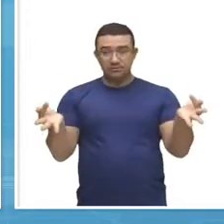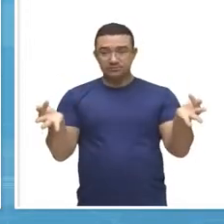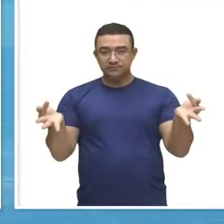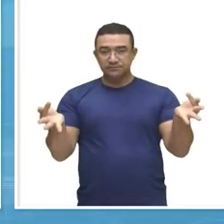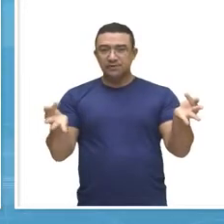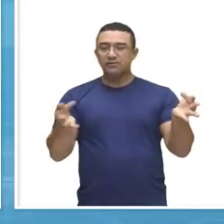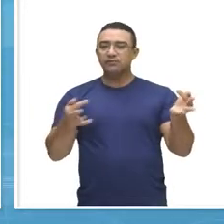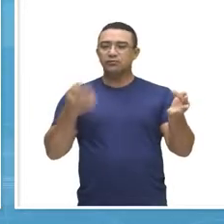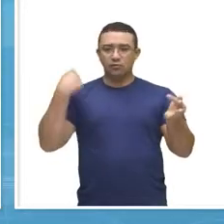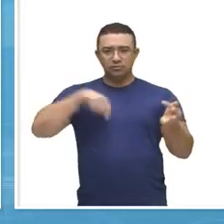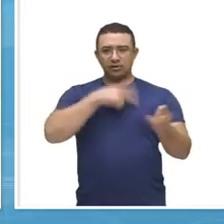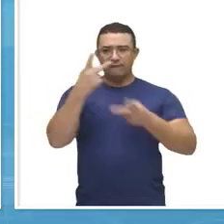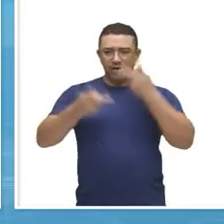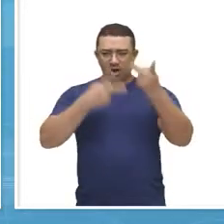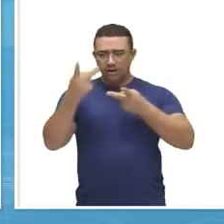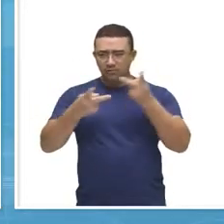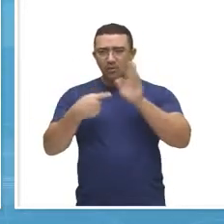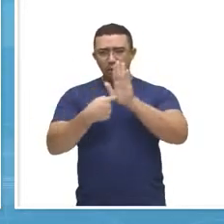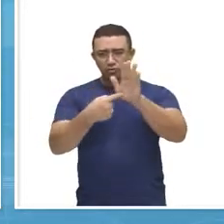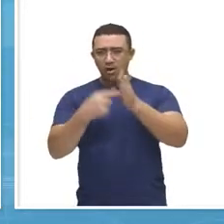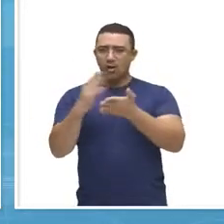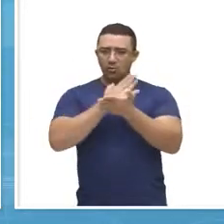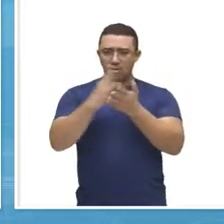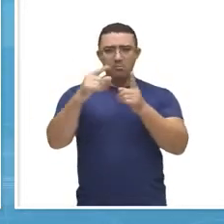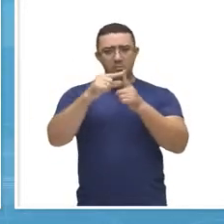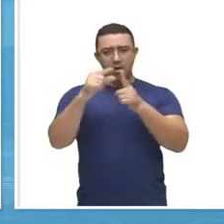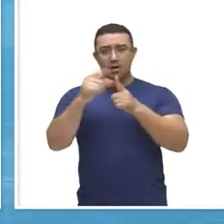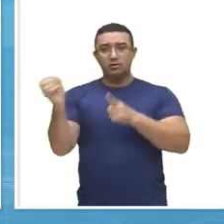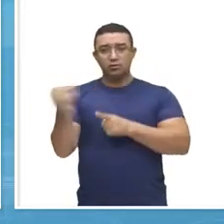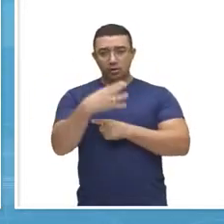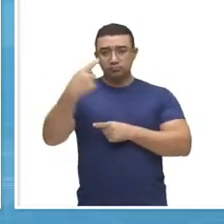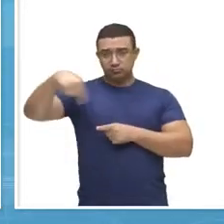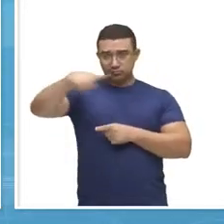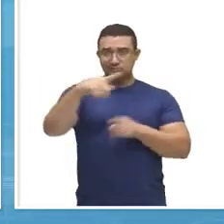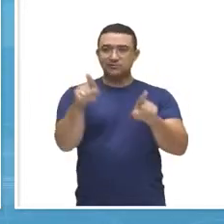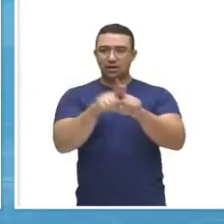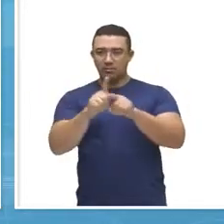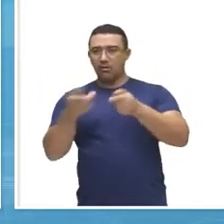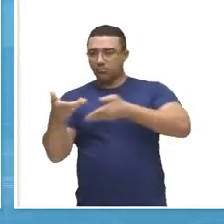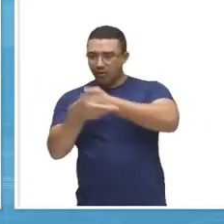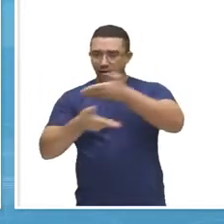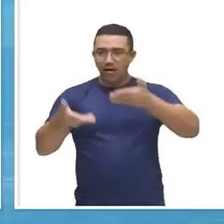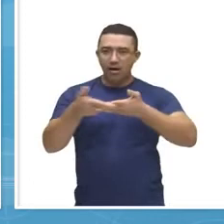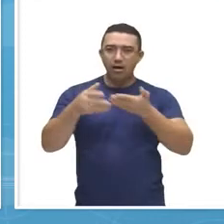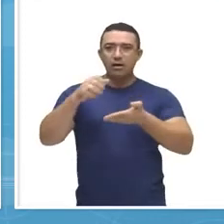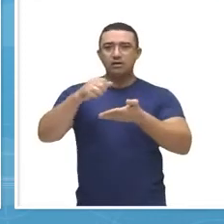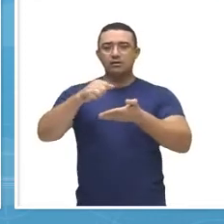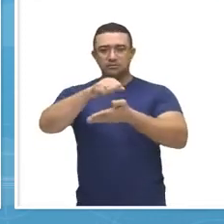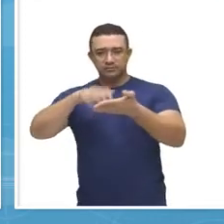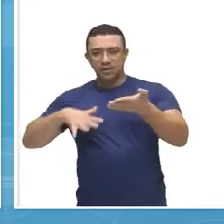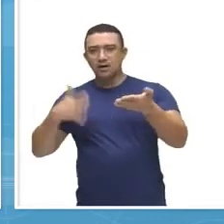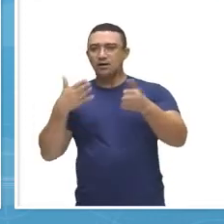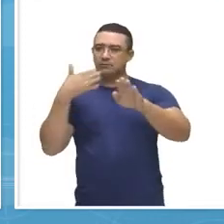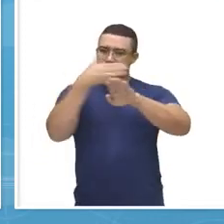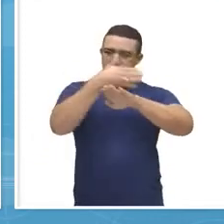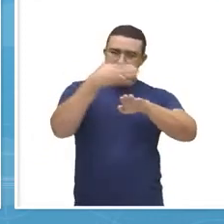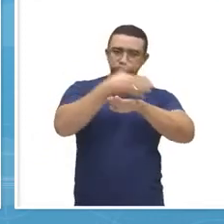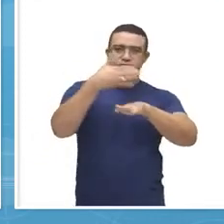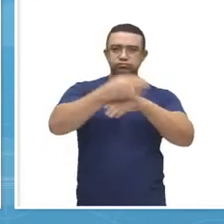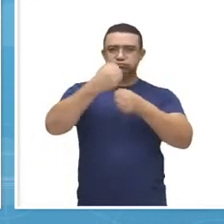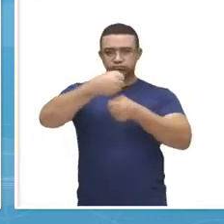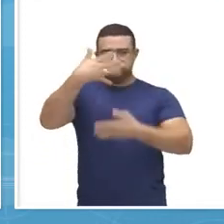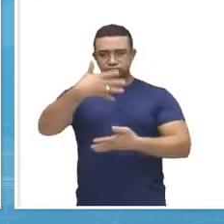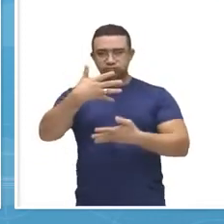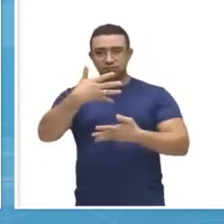coisa, vamos colocar palavras novas, espero que vocês participem também aí, né? Das atividades que a gente propor. E aí, né,